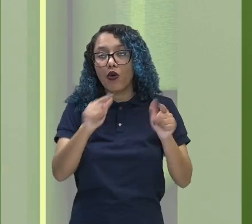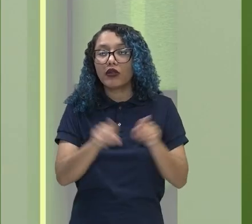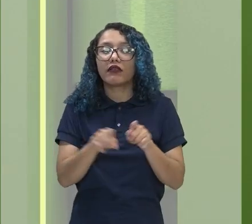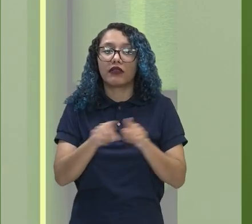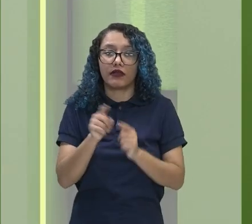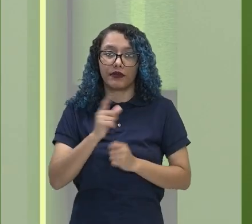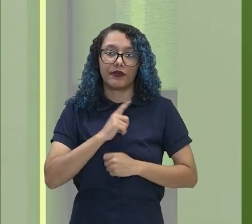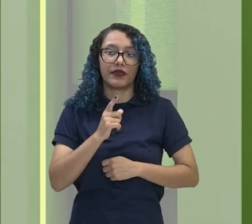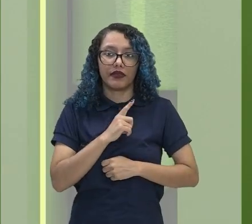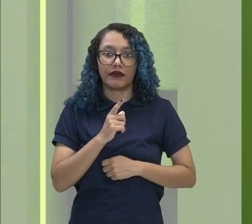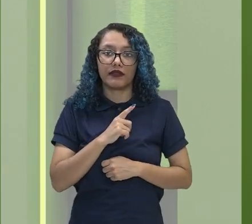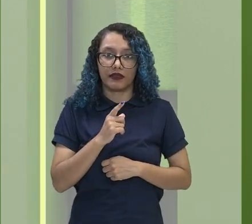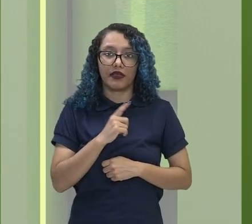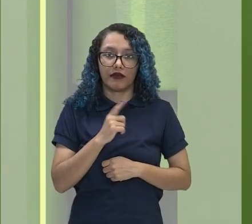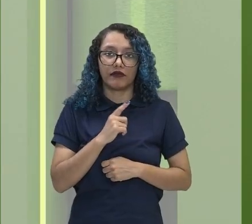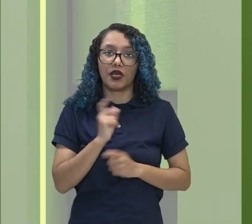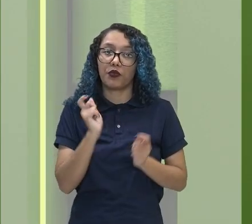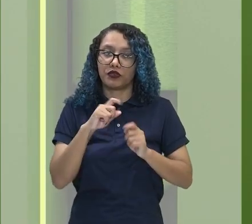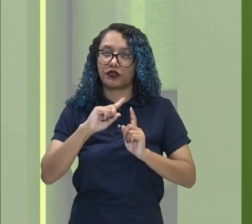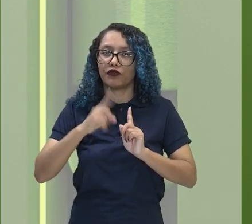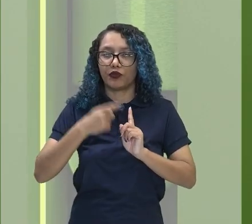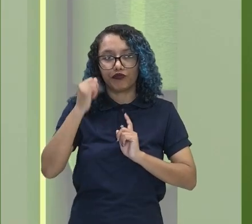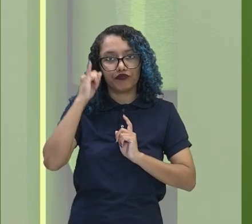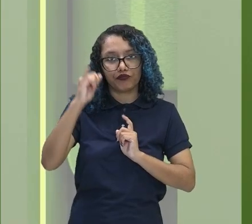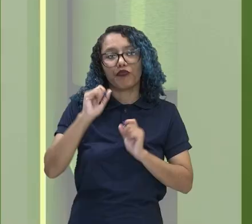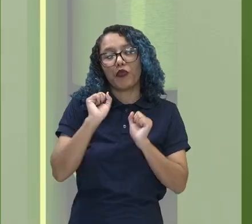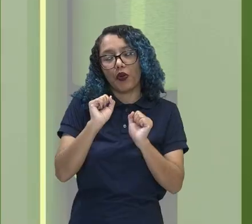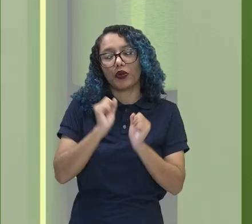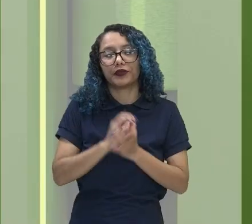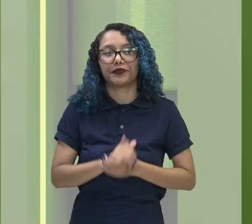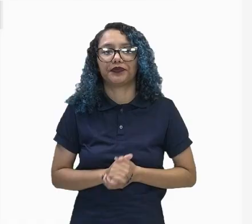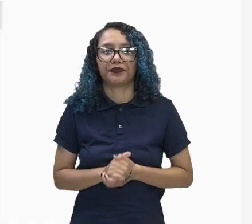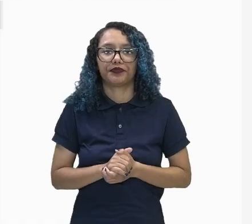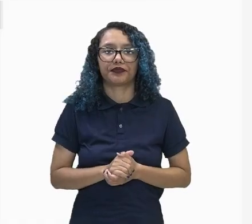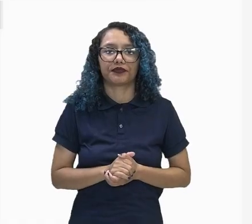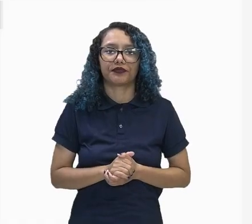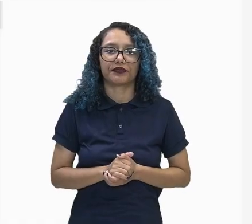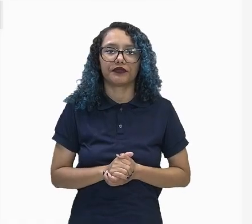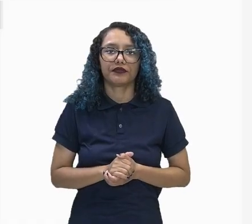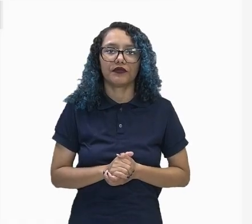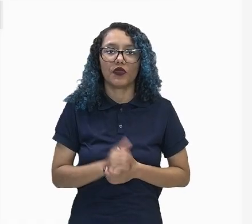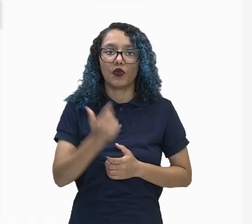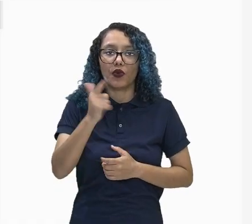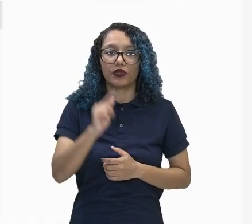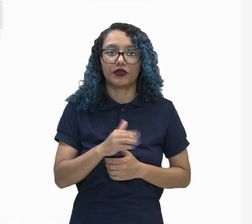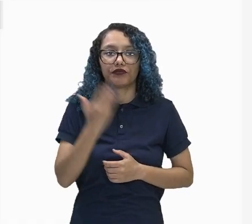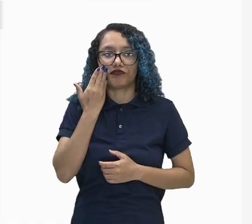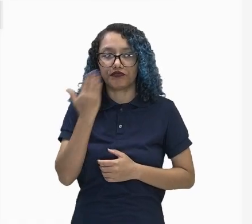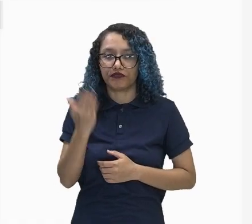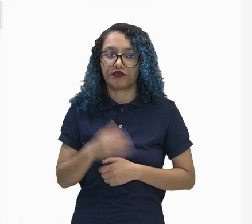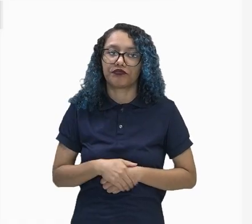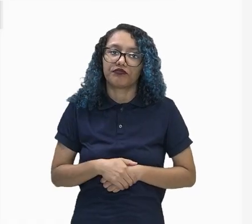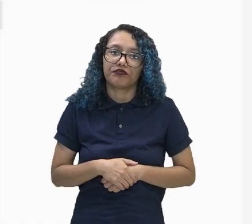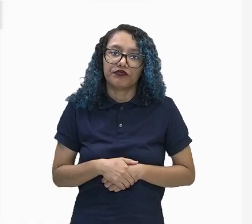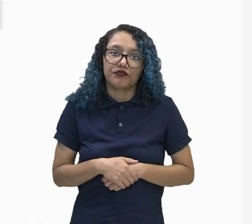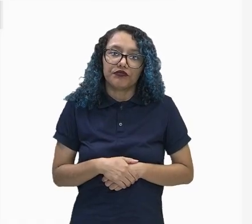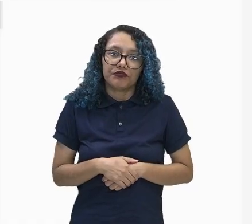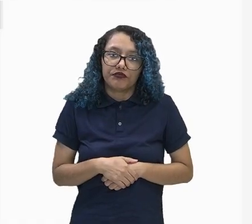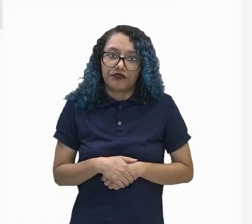outras formas também de prevenir uma gravidez indesejada. Então vamos observar aí o próximo, que é o